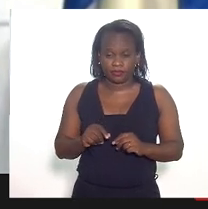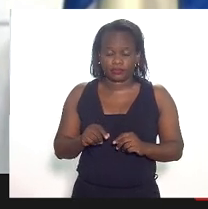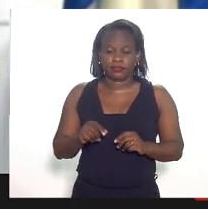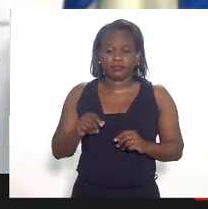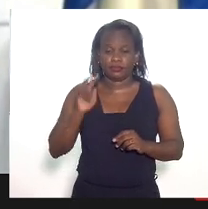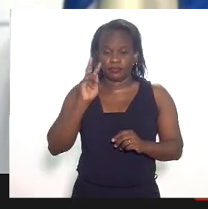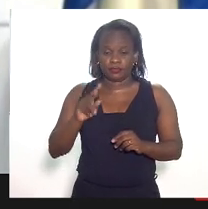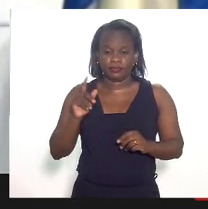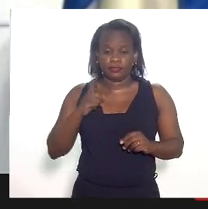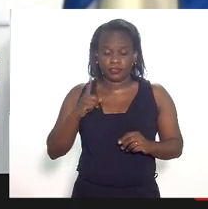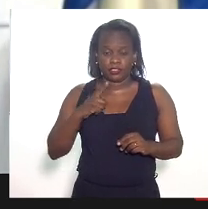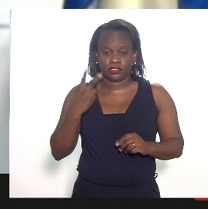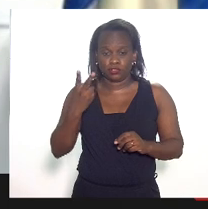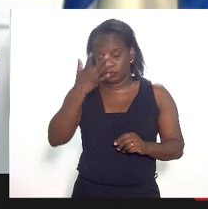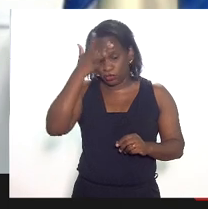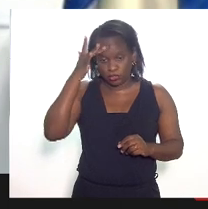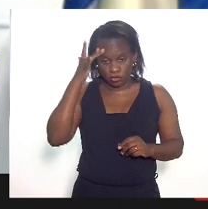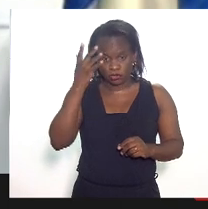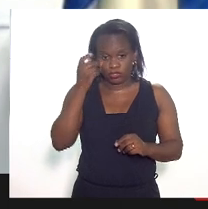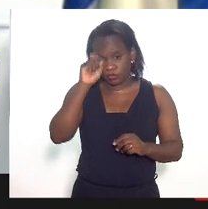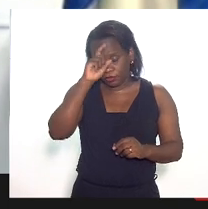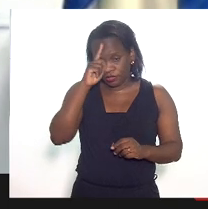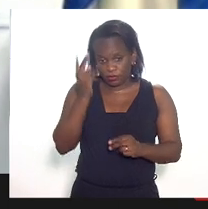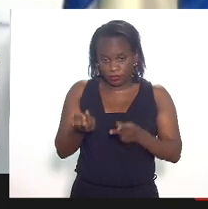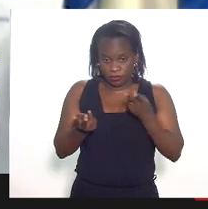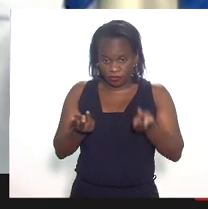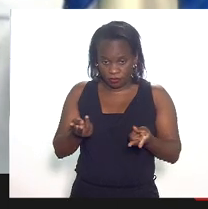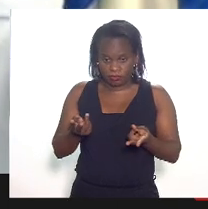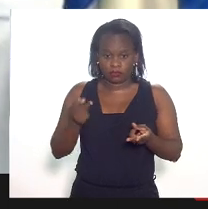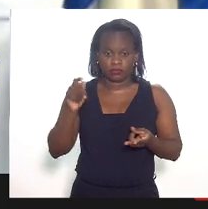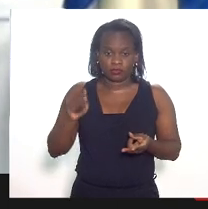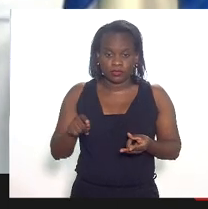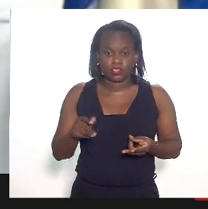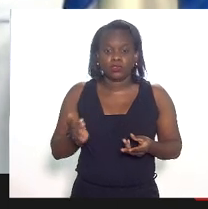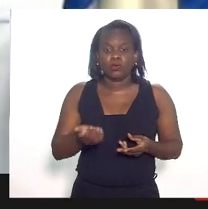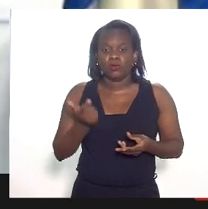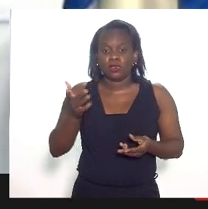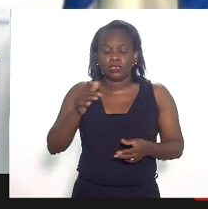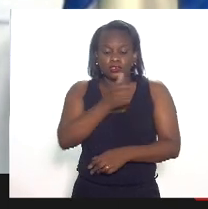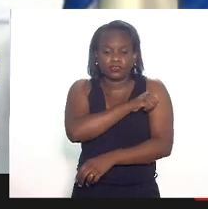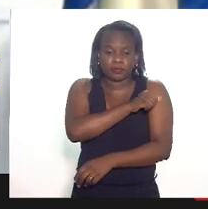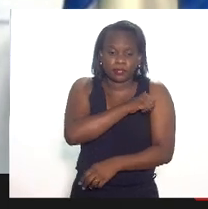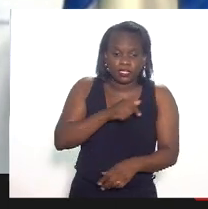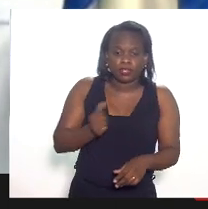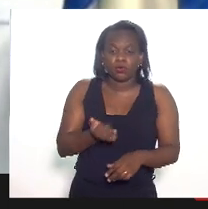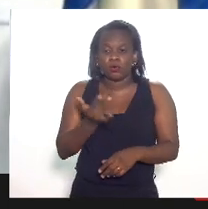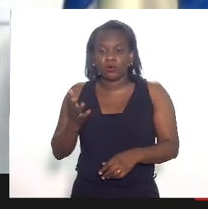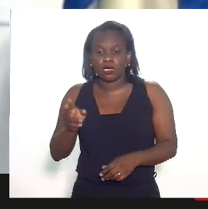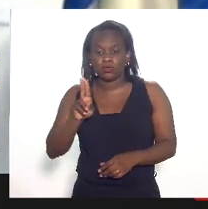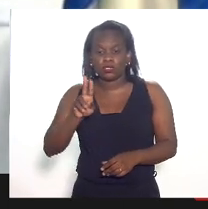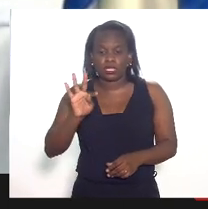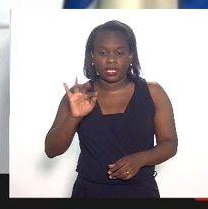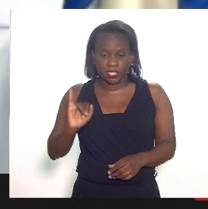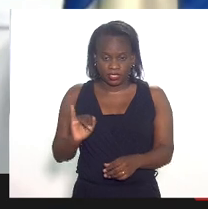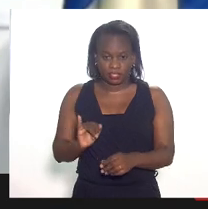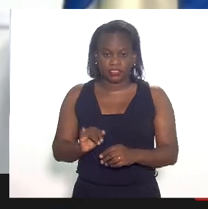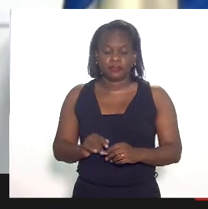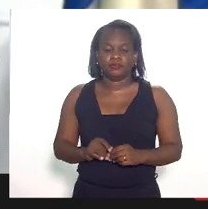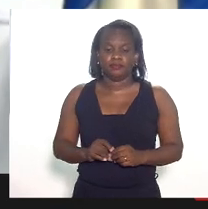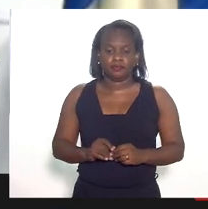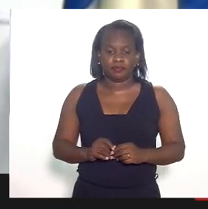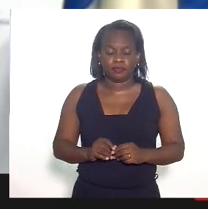ver 12 pacientes que estão internados na cidade, quantos estão em enfermaria e quantos estão em leitos de